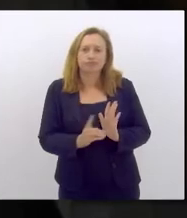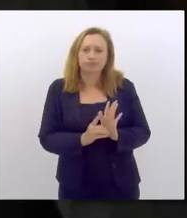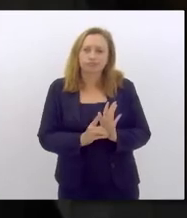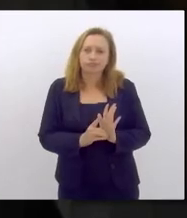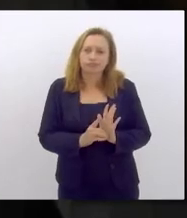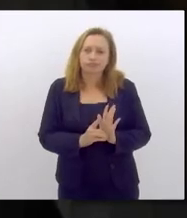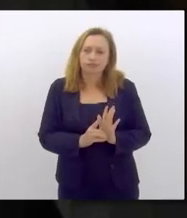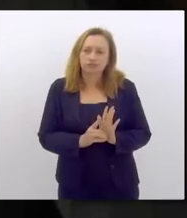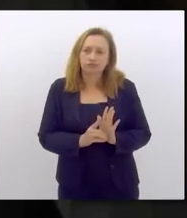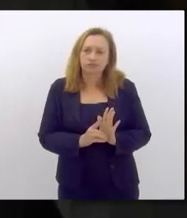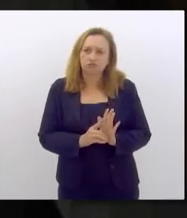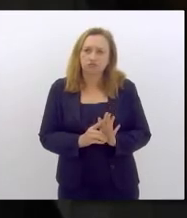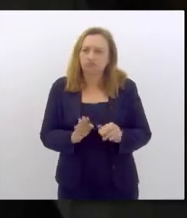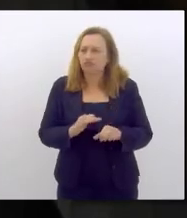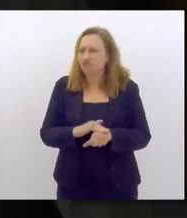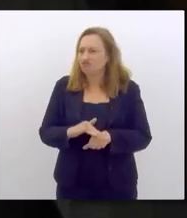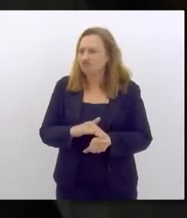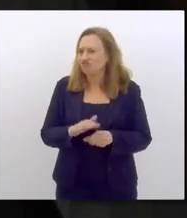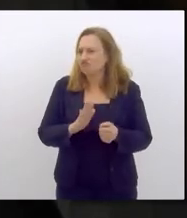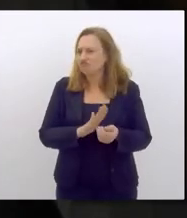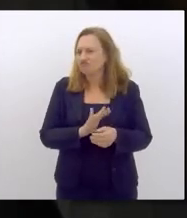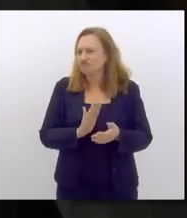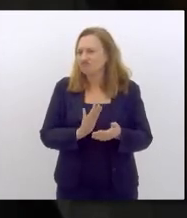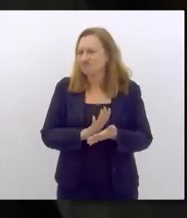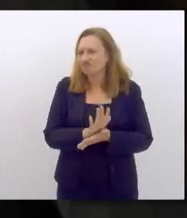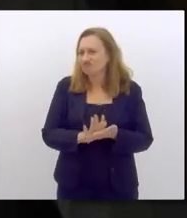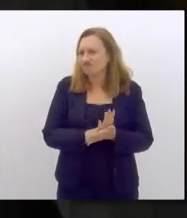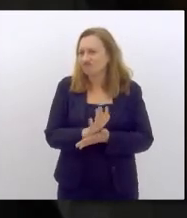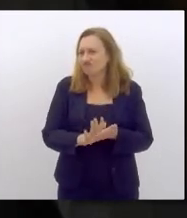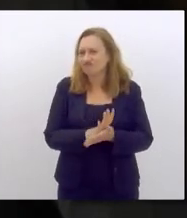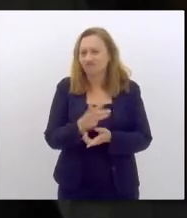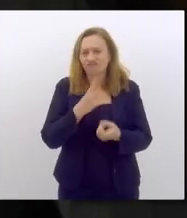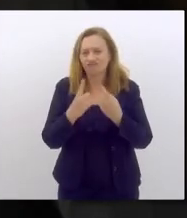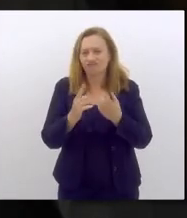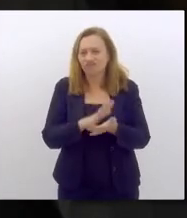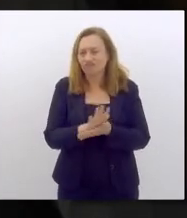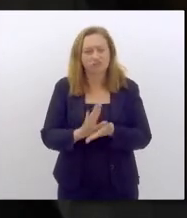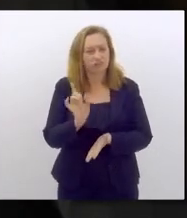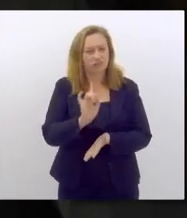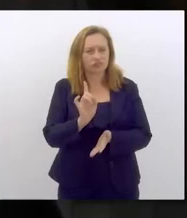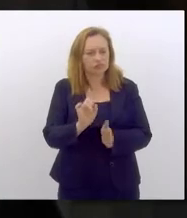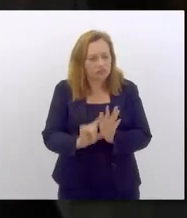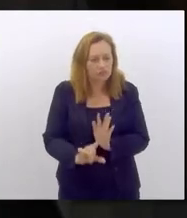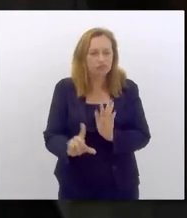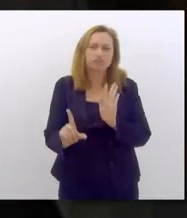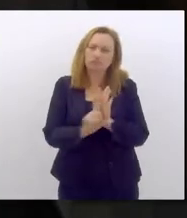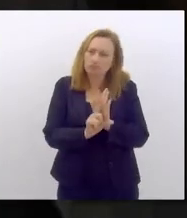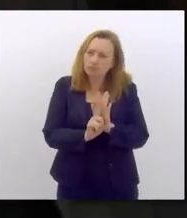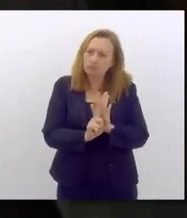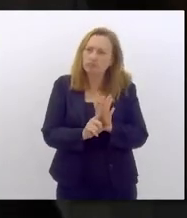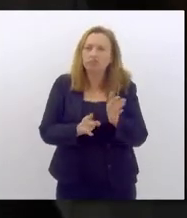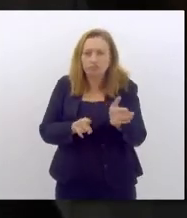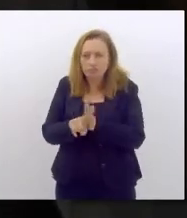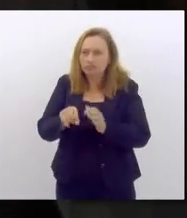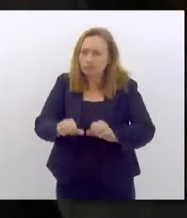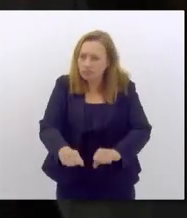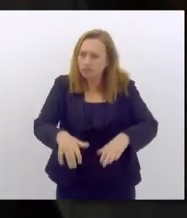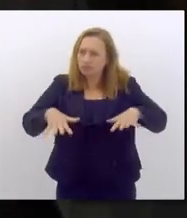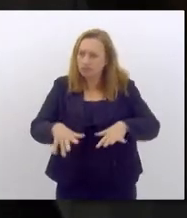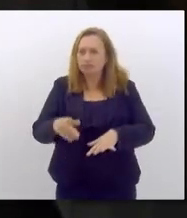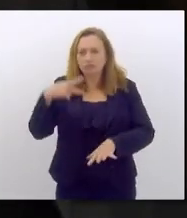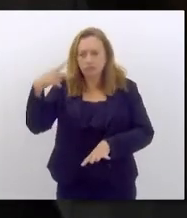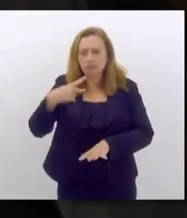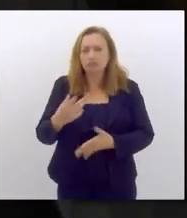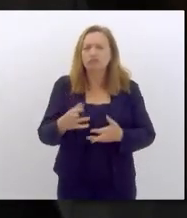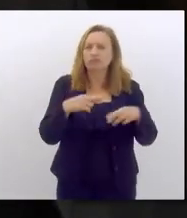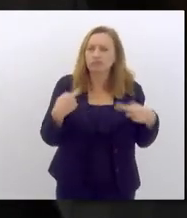sem ouvir ninguém. Não, senhor, tem que ser por lei específica, tem que submeter ao parlamento, temos que fazer